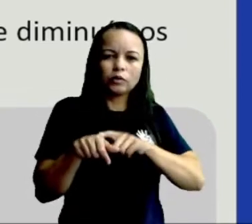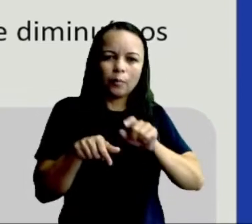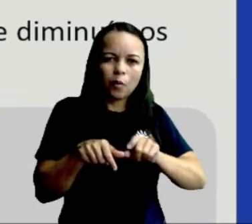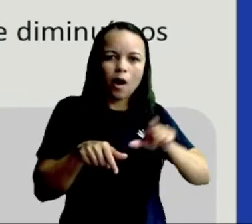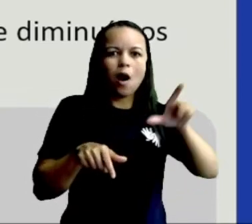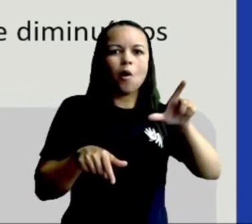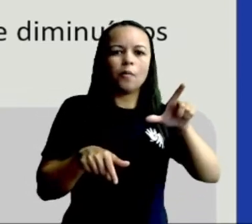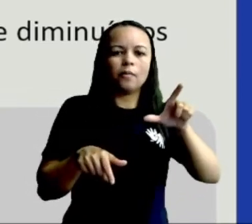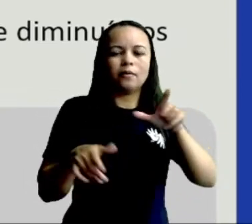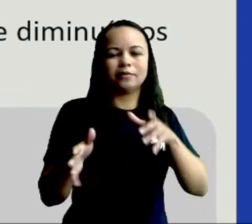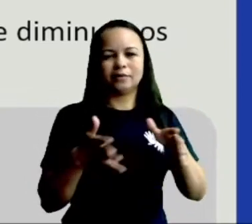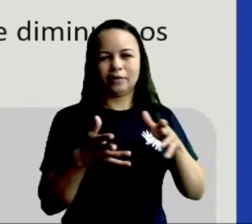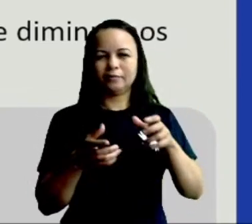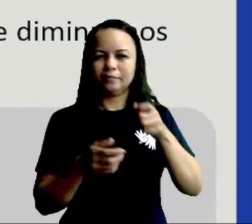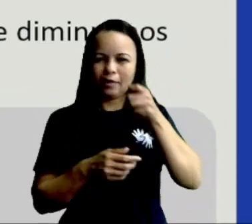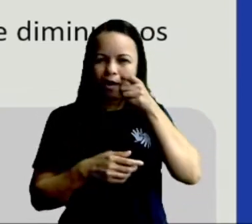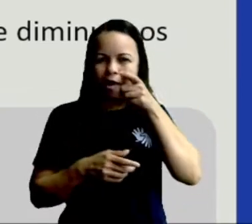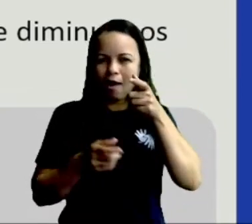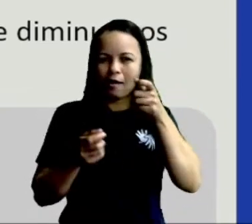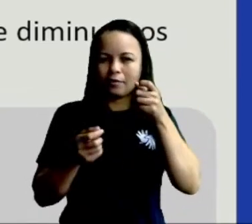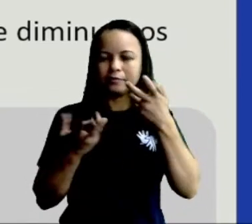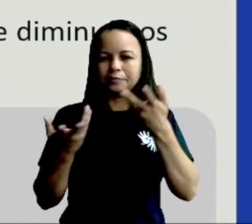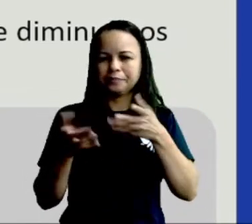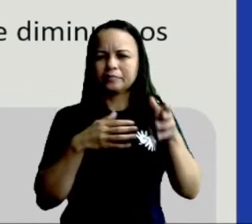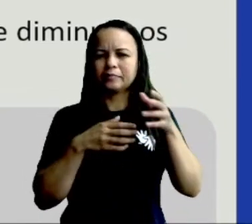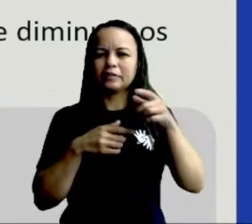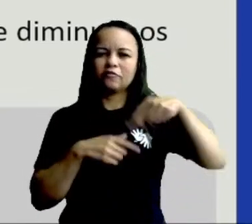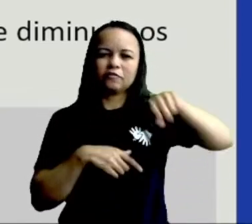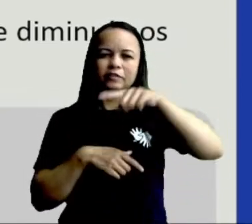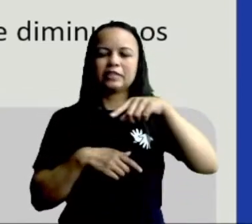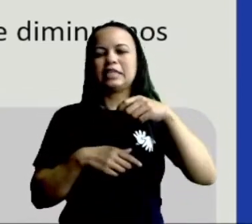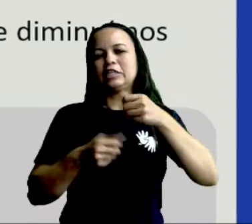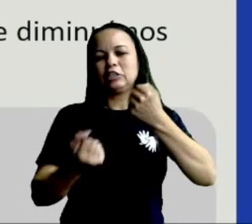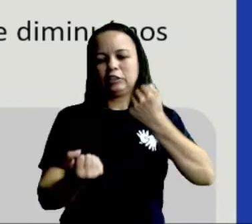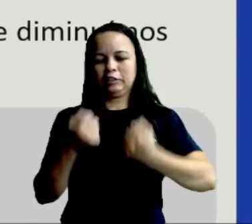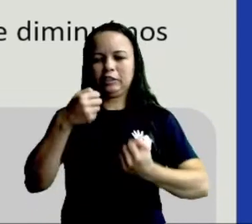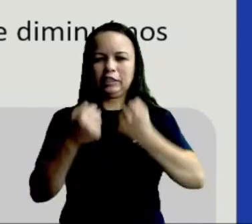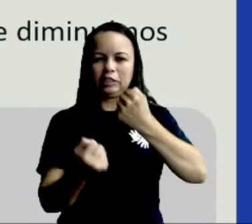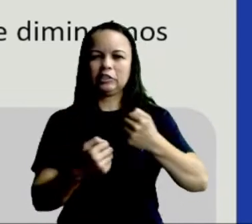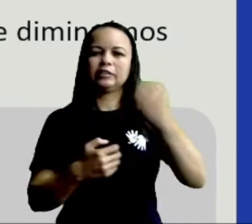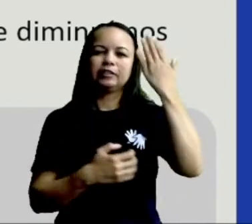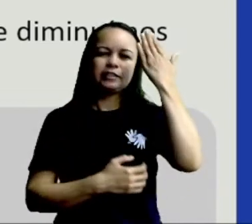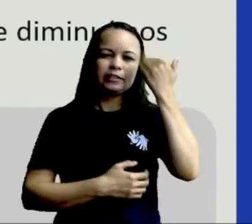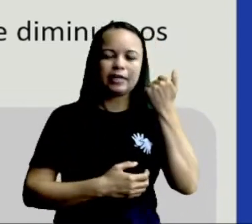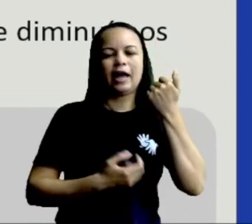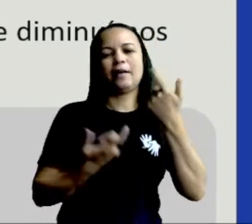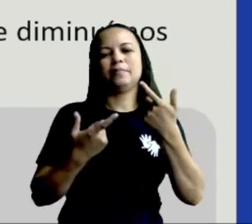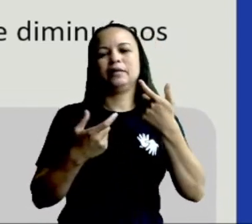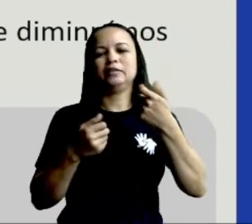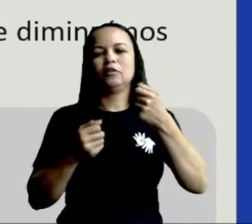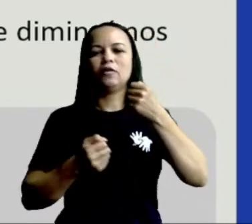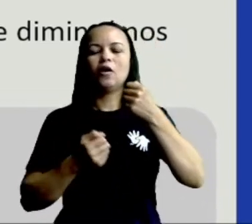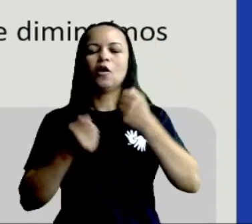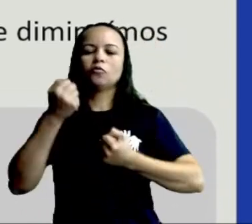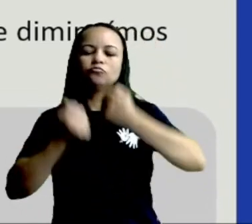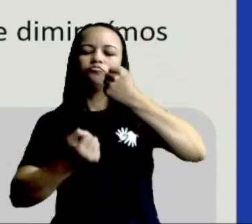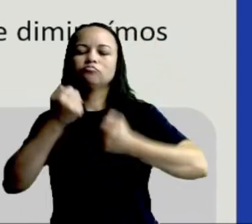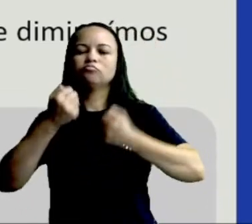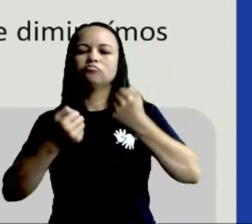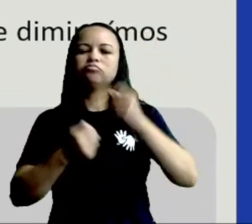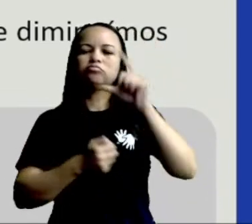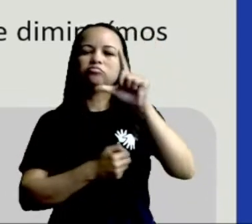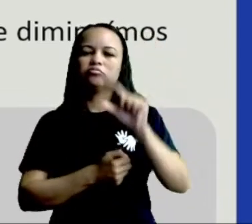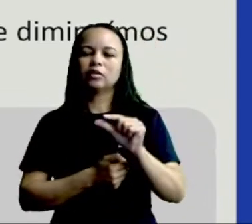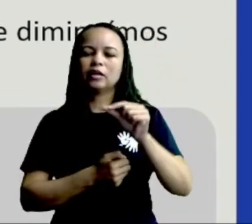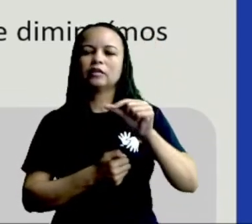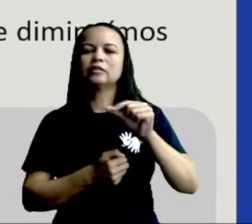liga nessa dica aí, tá? Quem dirige sabe aí que a velocidade, se eu diminuir, eu vou gastar mais tempo